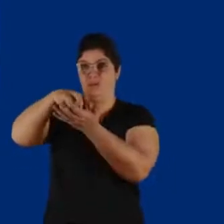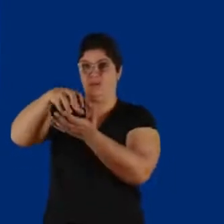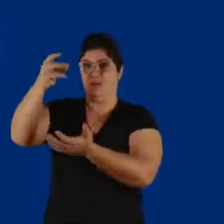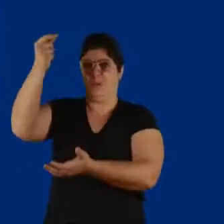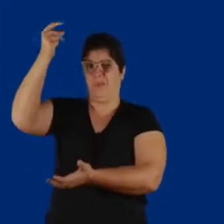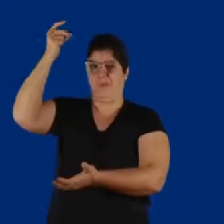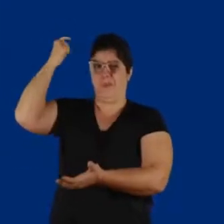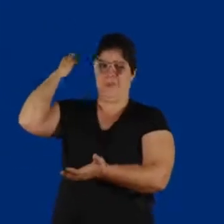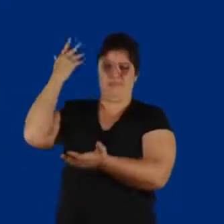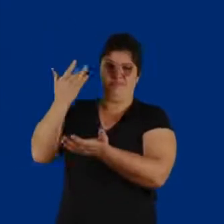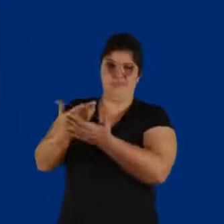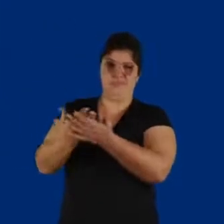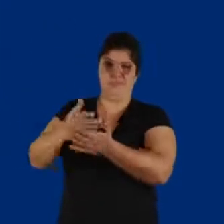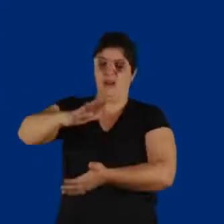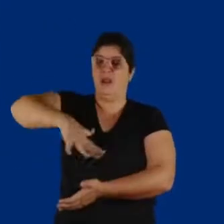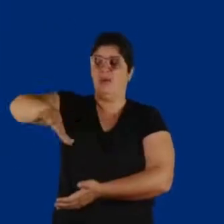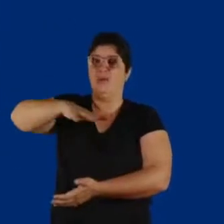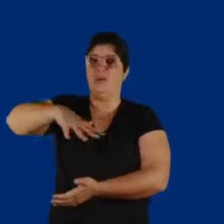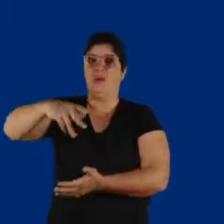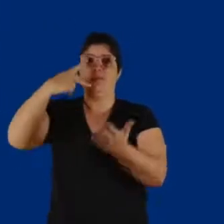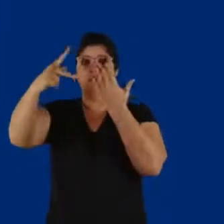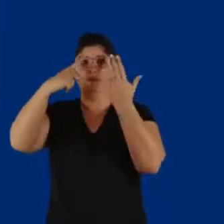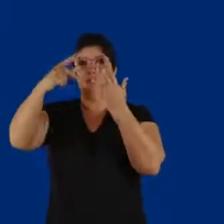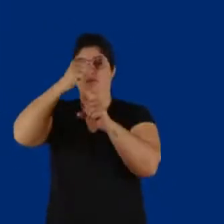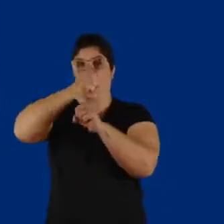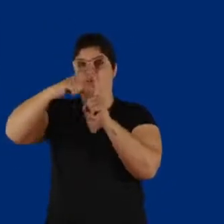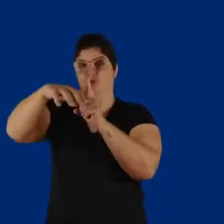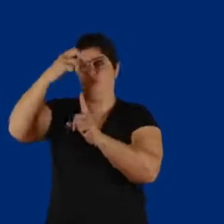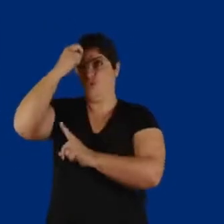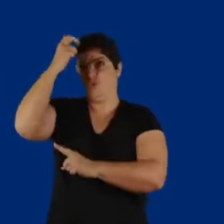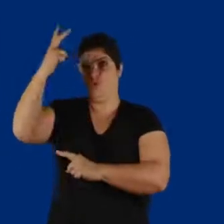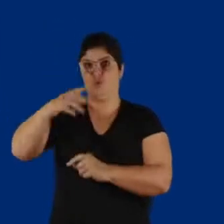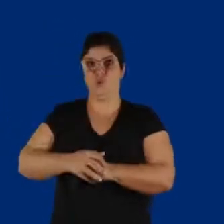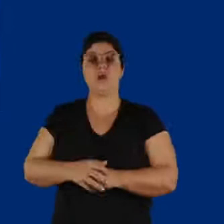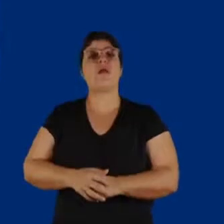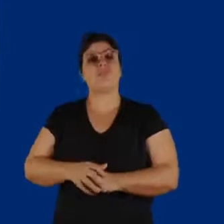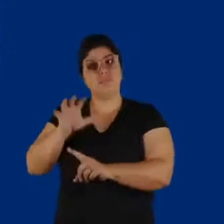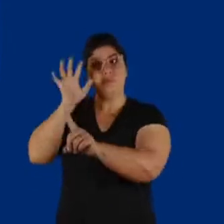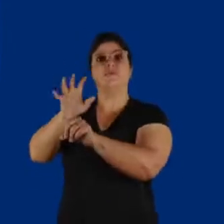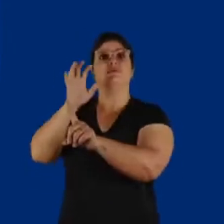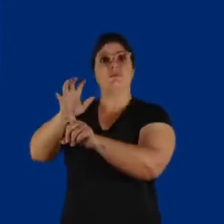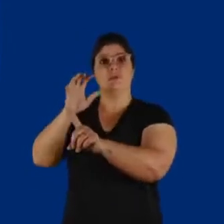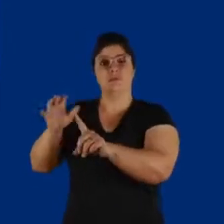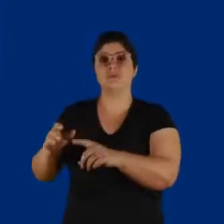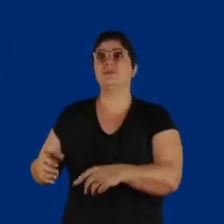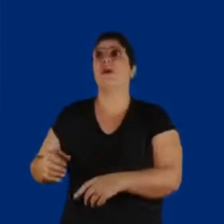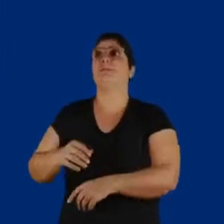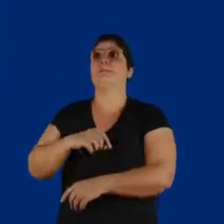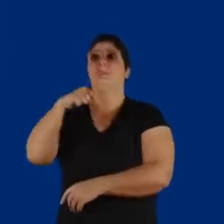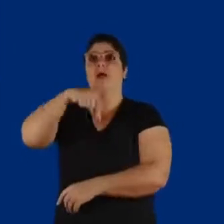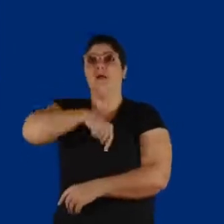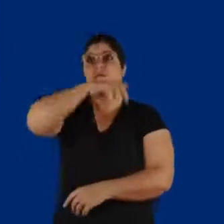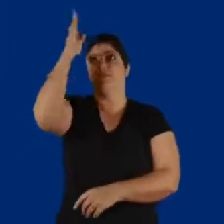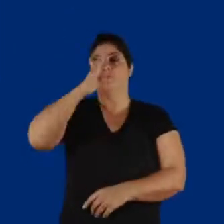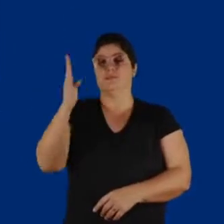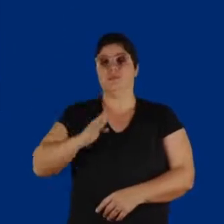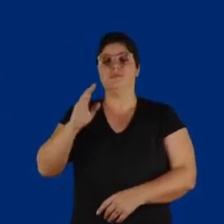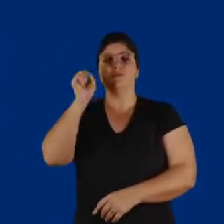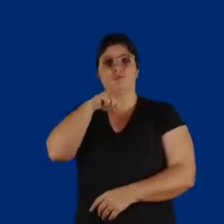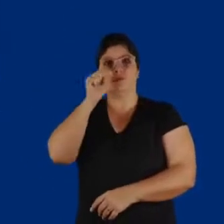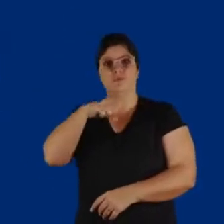né? Desse campo da psiquiatria social cultural, e que isso, obviamente, tem impactos imensos no Brasil, né? Isso, uma